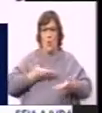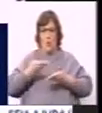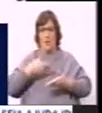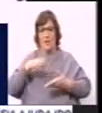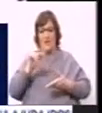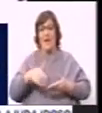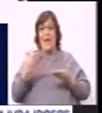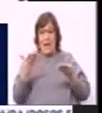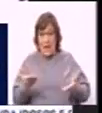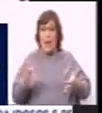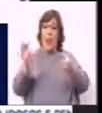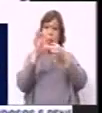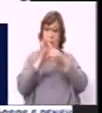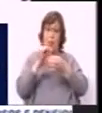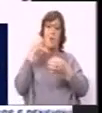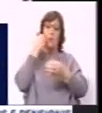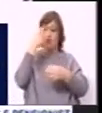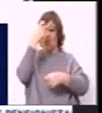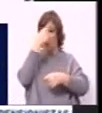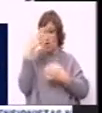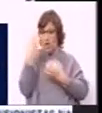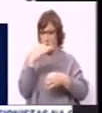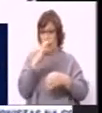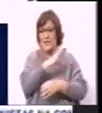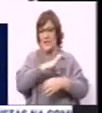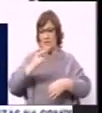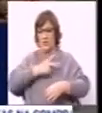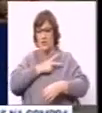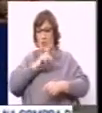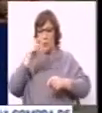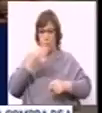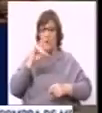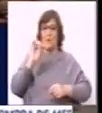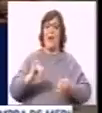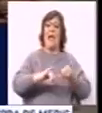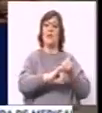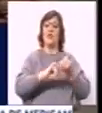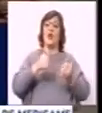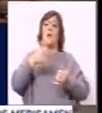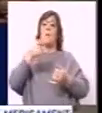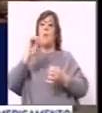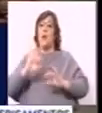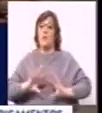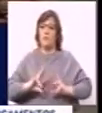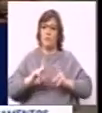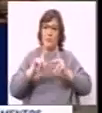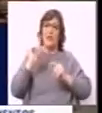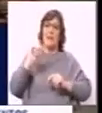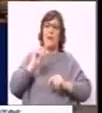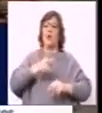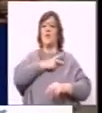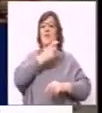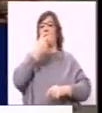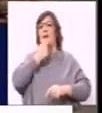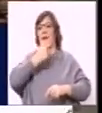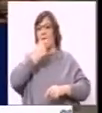esta iniciativa resulta de uma parceria entre o museu de história natural e da ciência da universidade do porto mas também da associação portuguesa de hoje evolutiva da universidade de